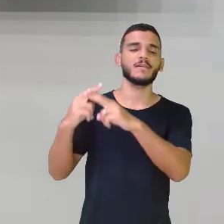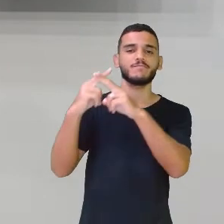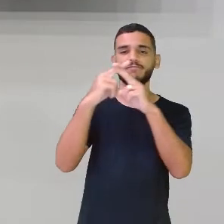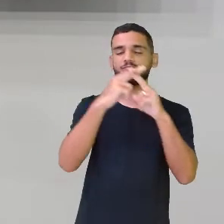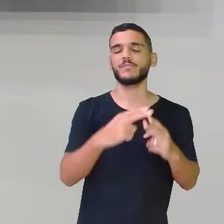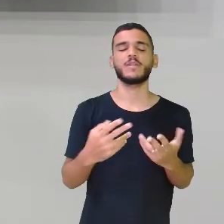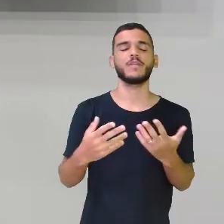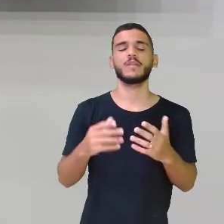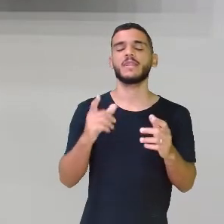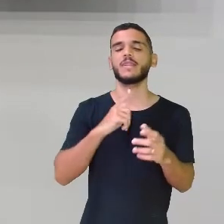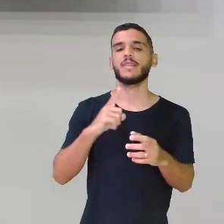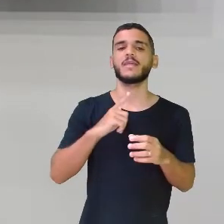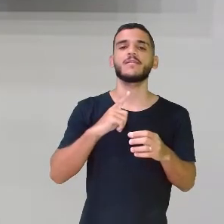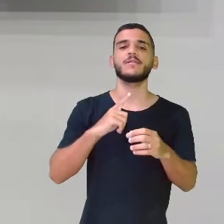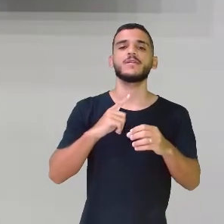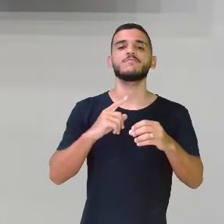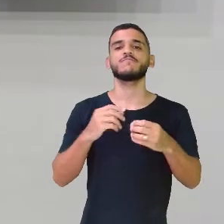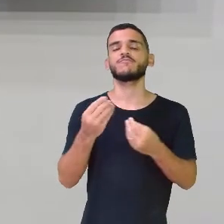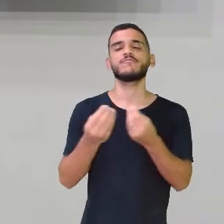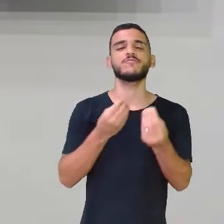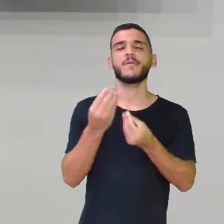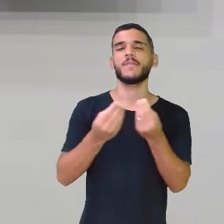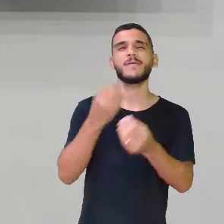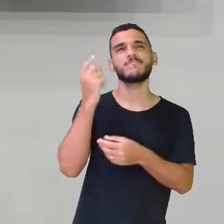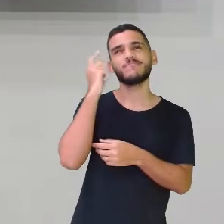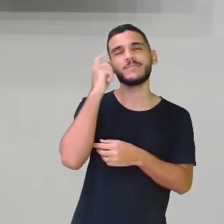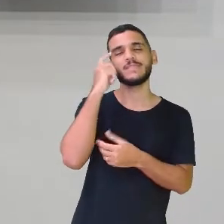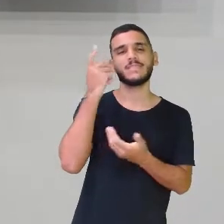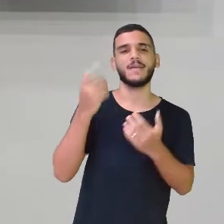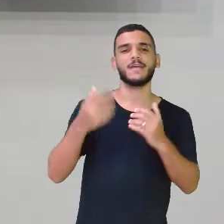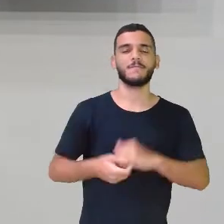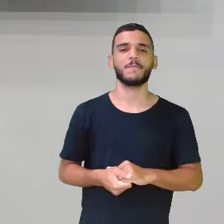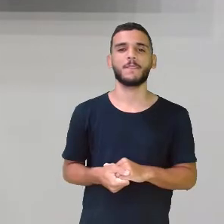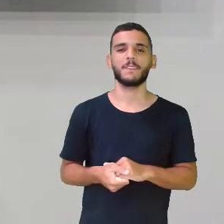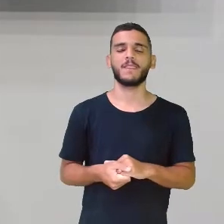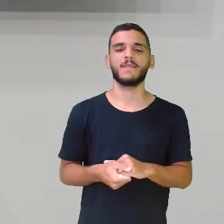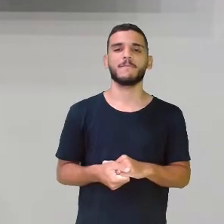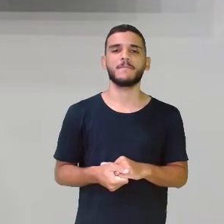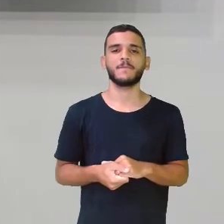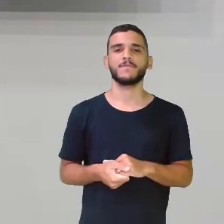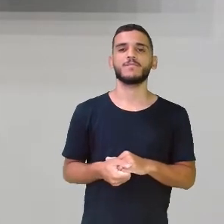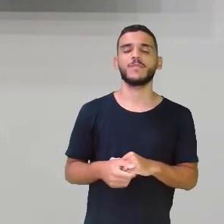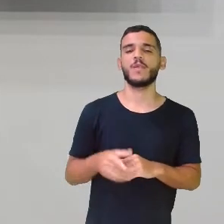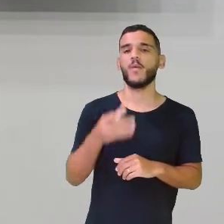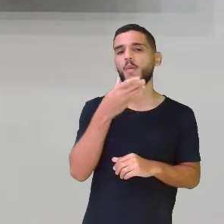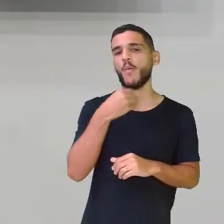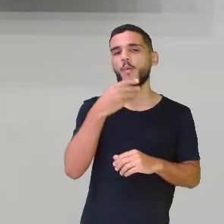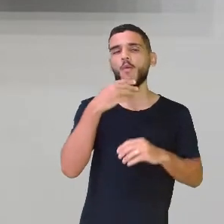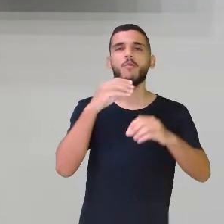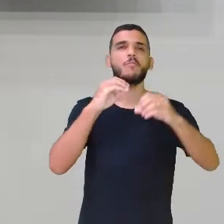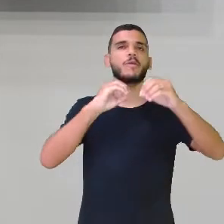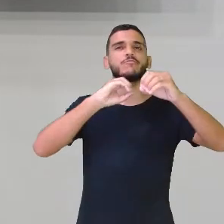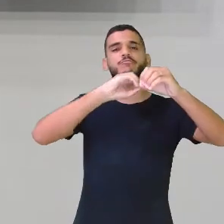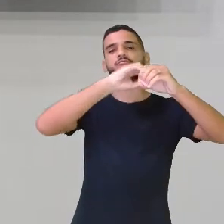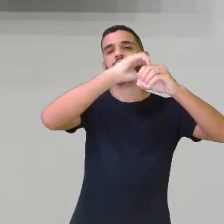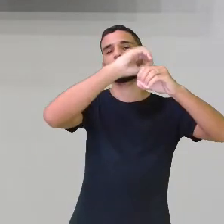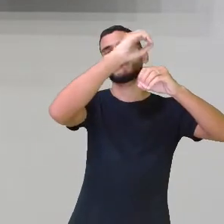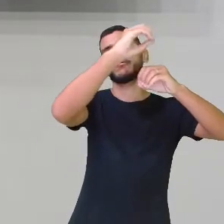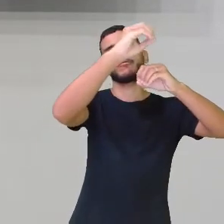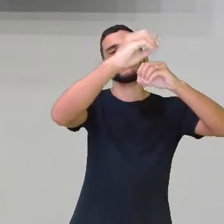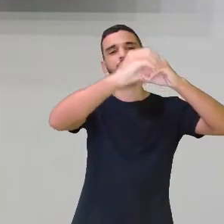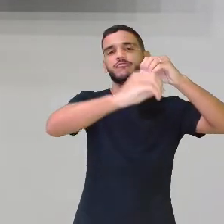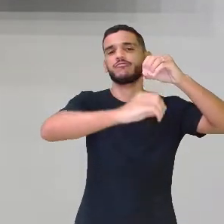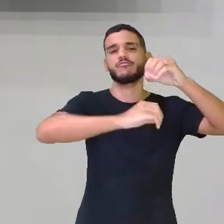para pensar nisso? Pois é. Dependendo de onde a gente esteja, dependendo da influência